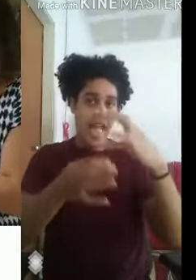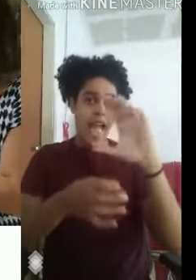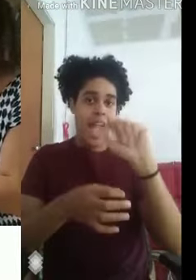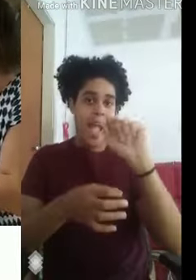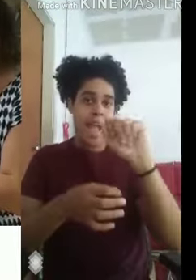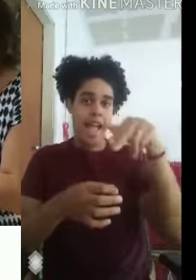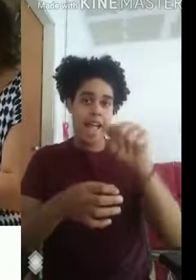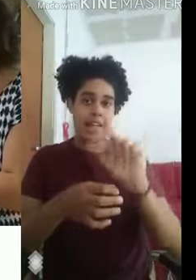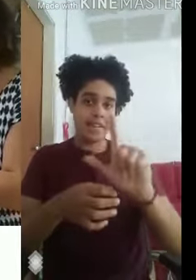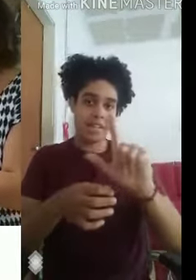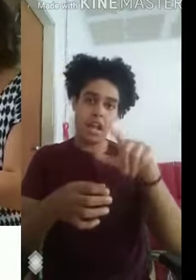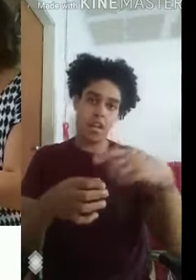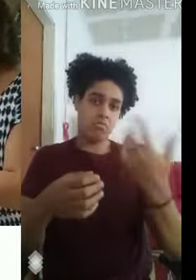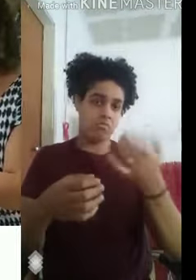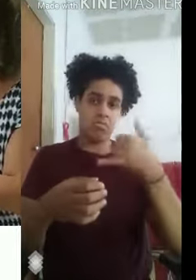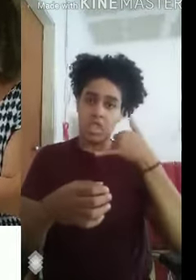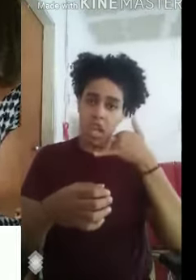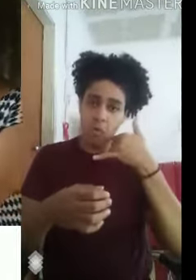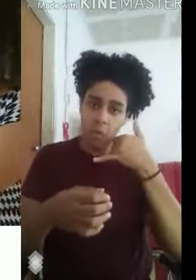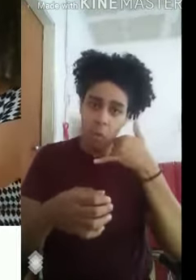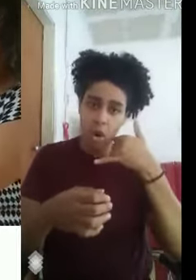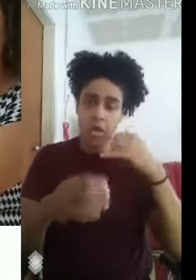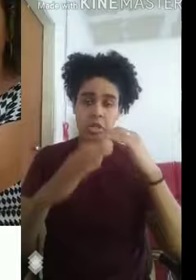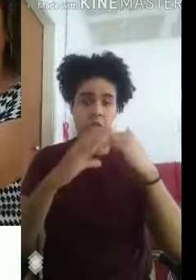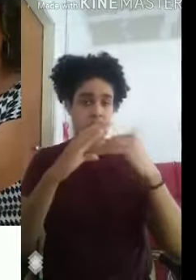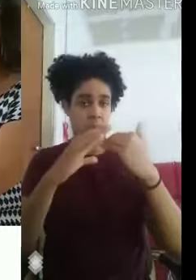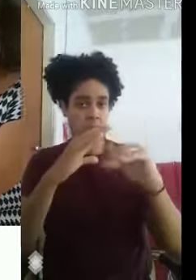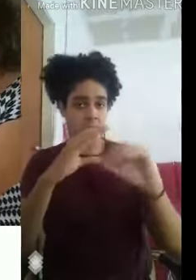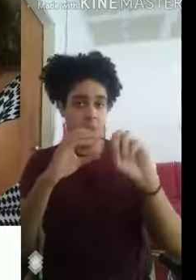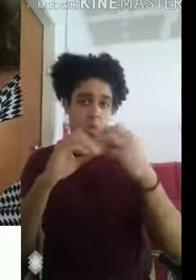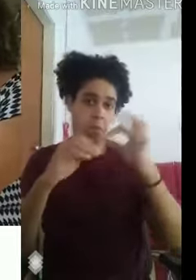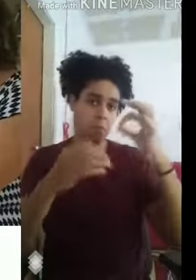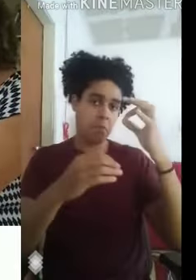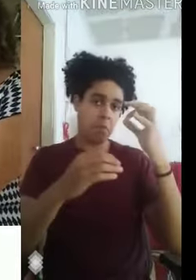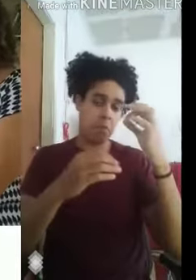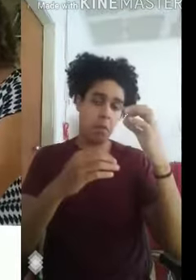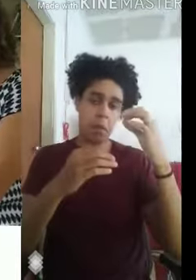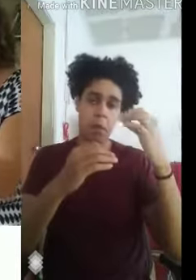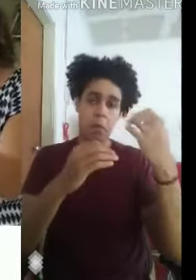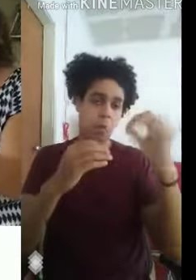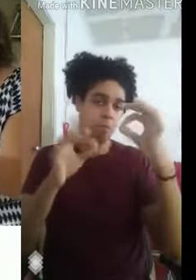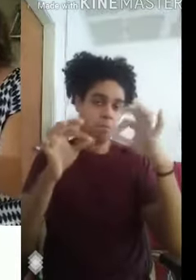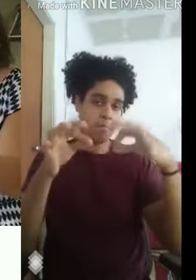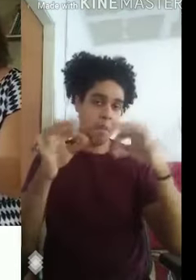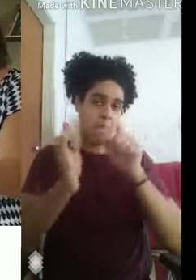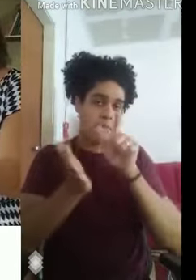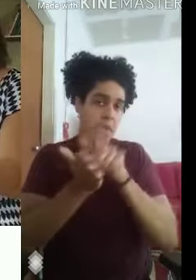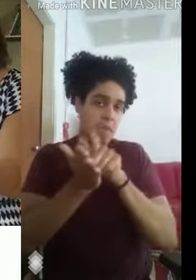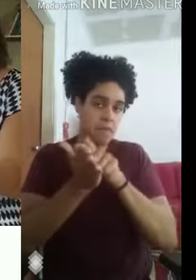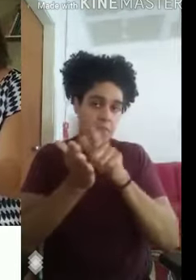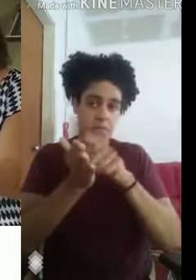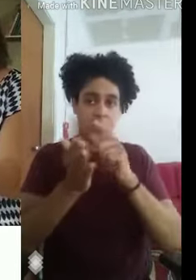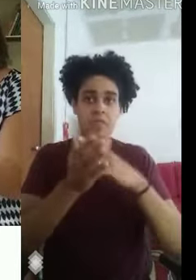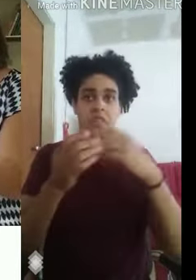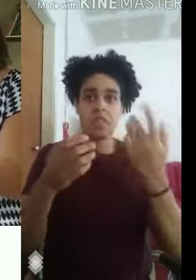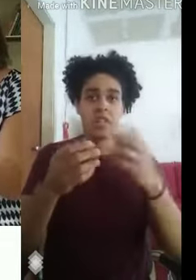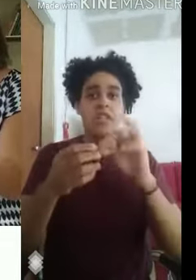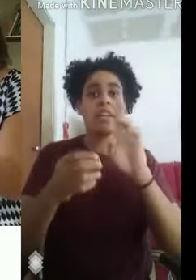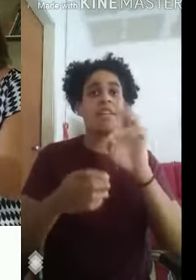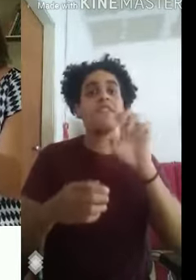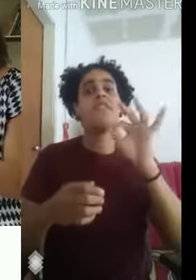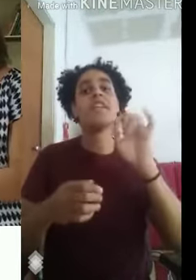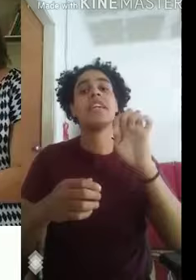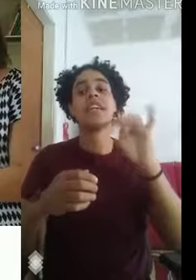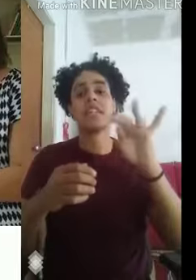folha de papel, no caso da redação do vestibular, e o referente, que é o assunto ou o tema sobre o qual a gente vai